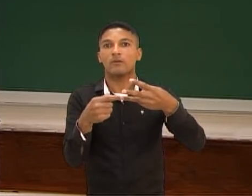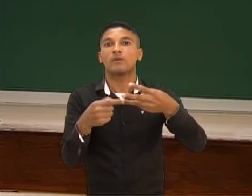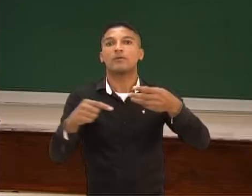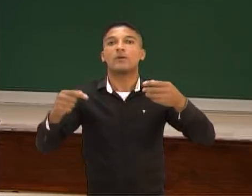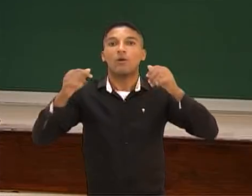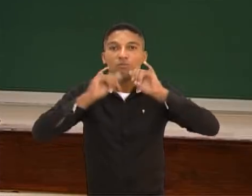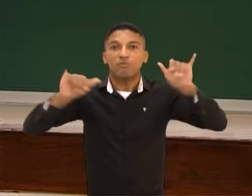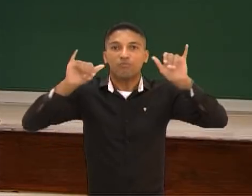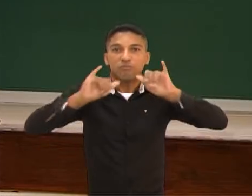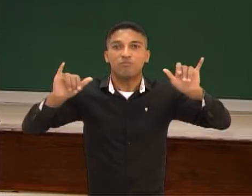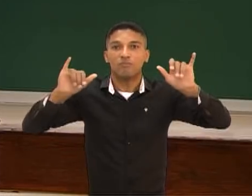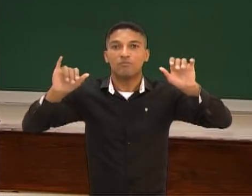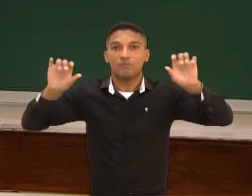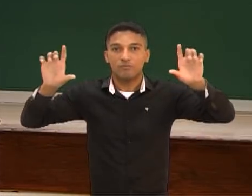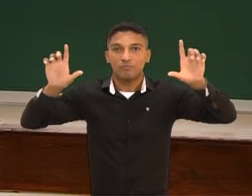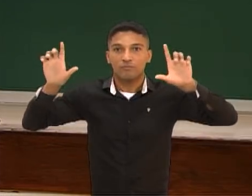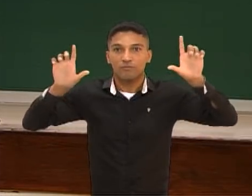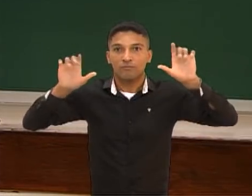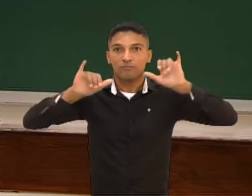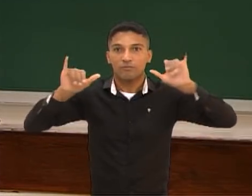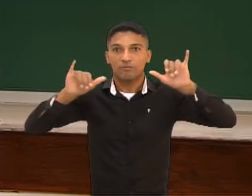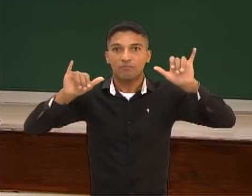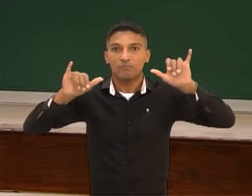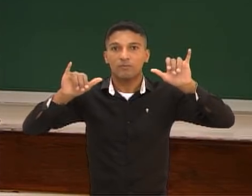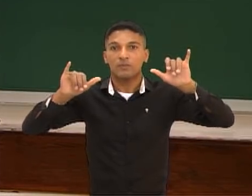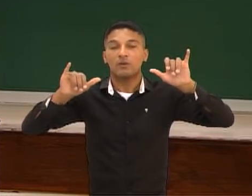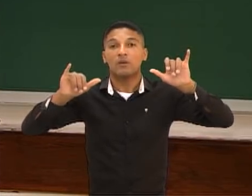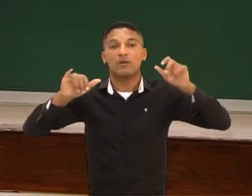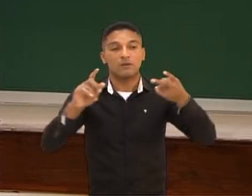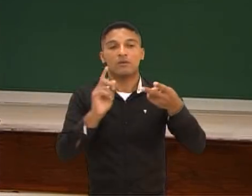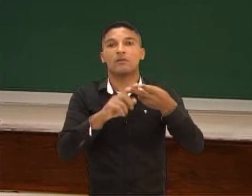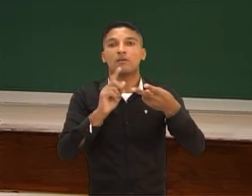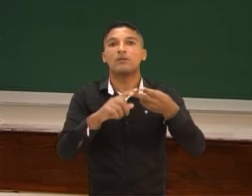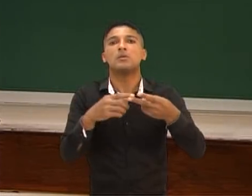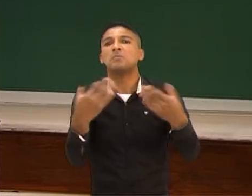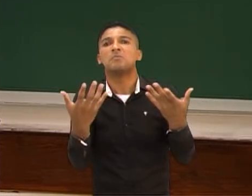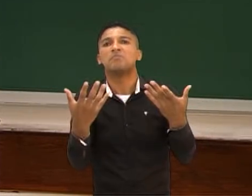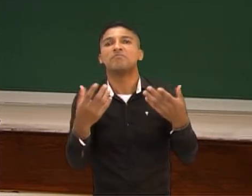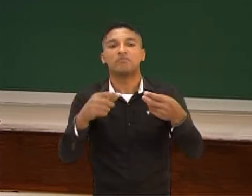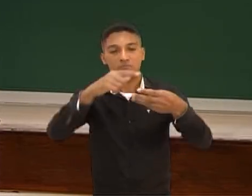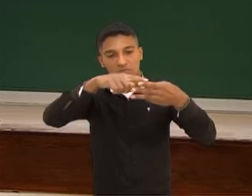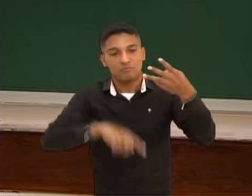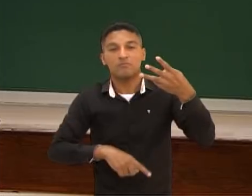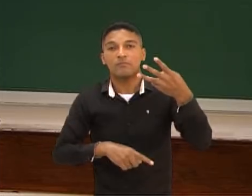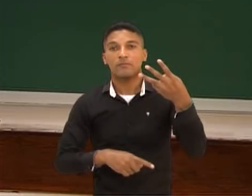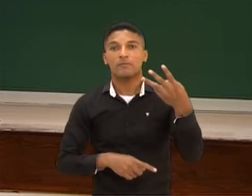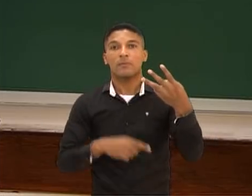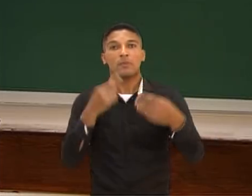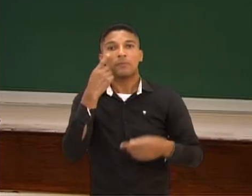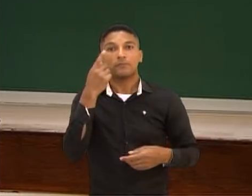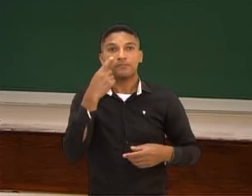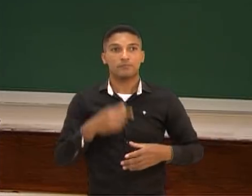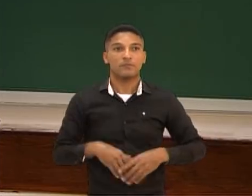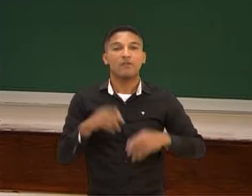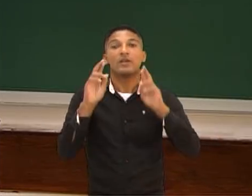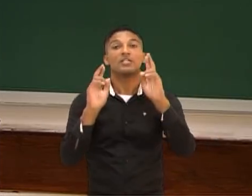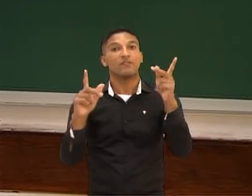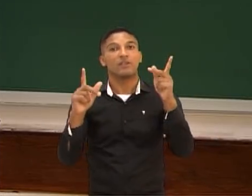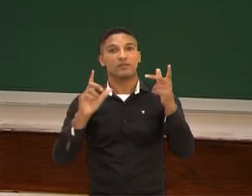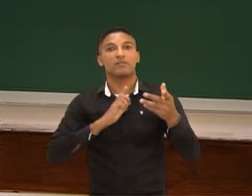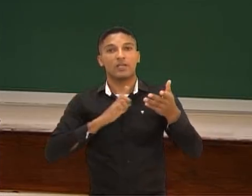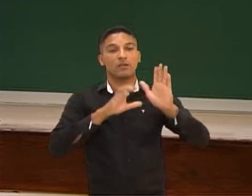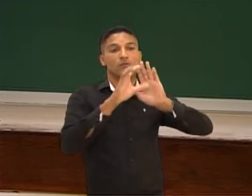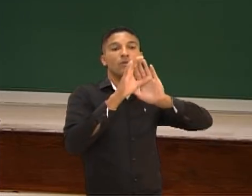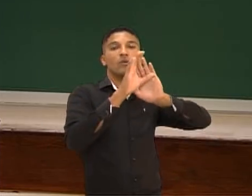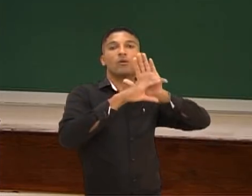esse contexto de enunciação. Então vamos ver aqui, olha, para a gente tentar diferenciar aqui, eu trouxe